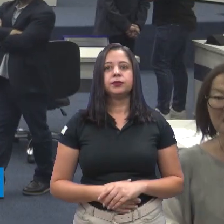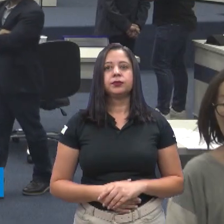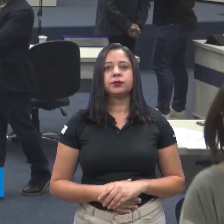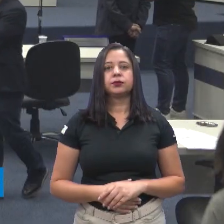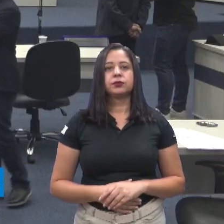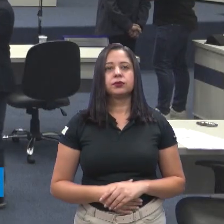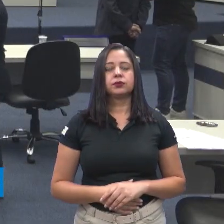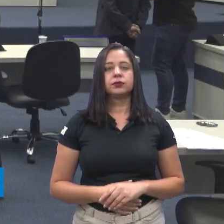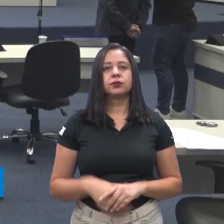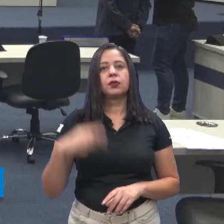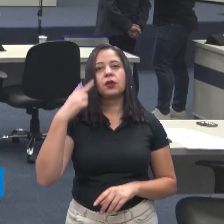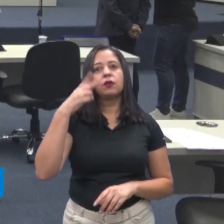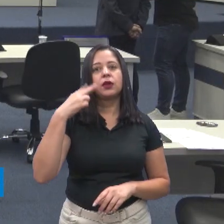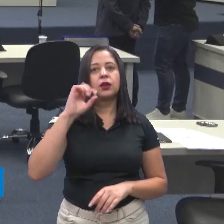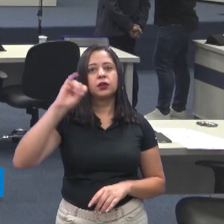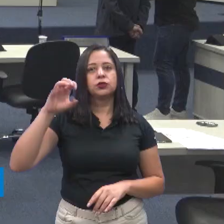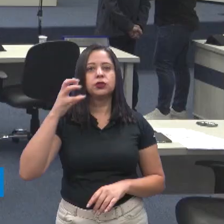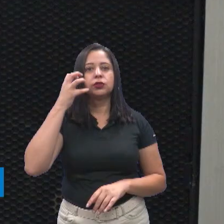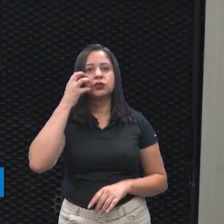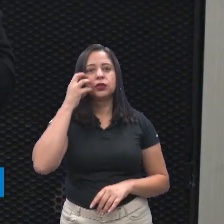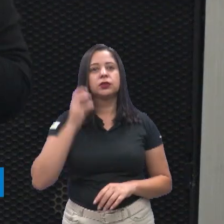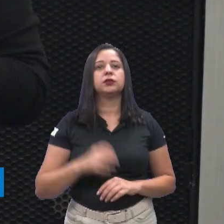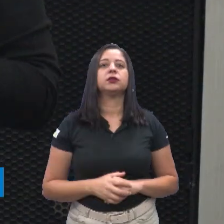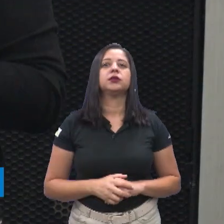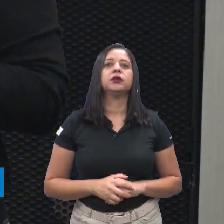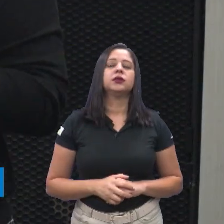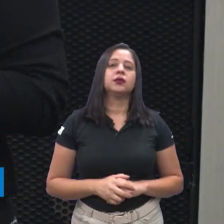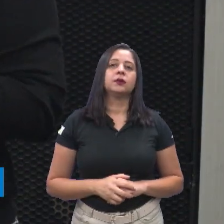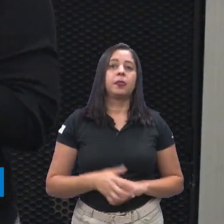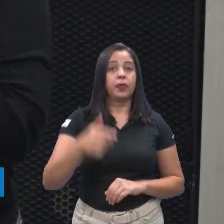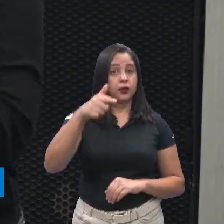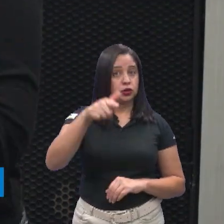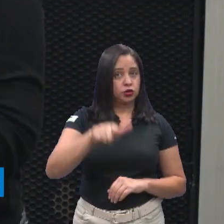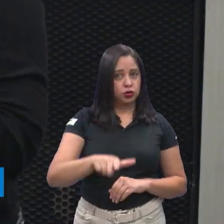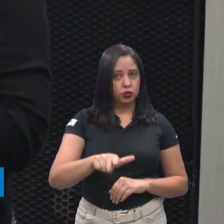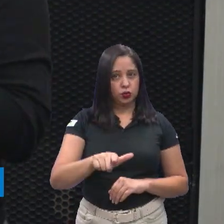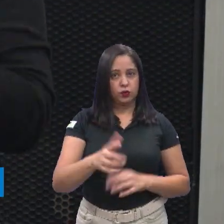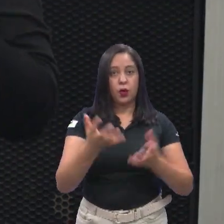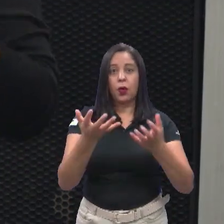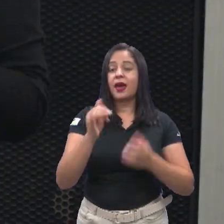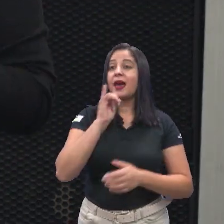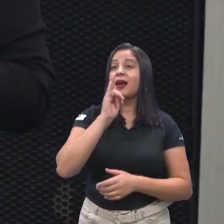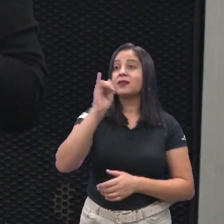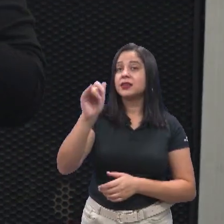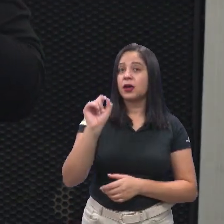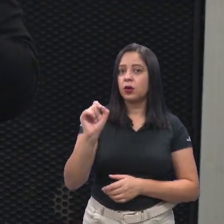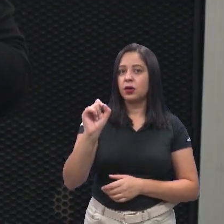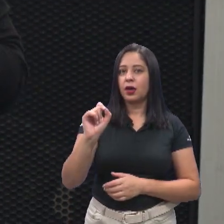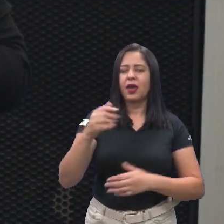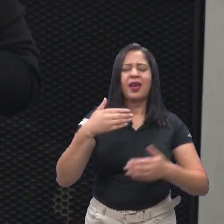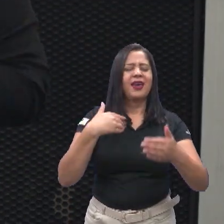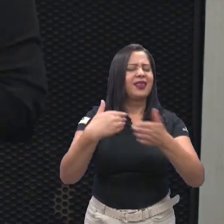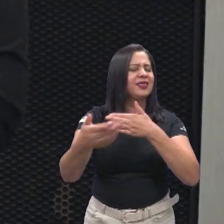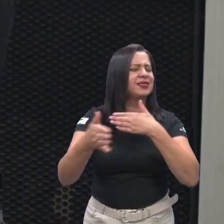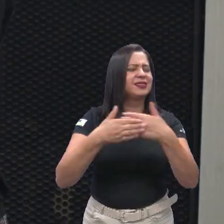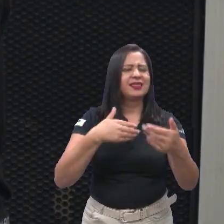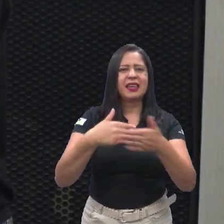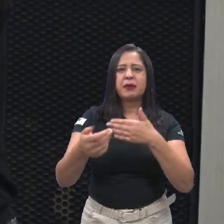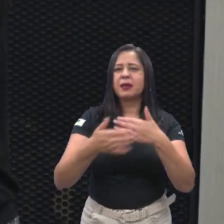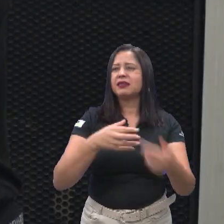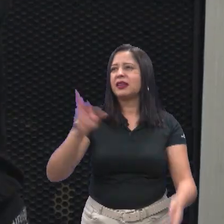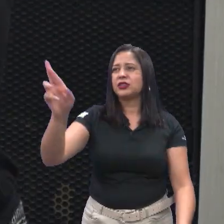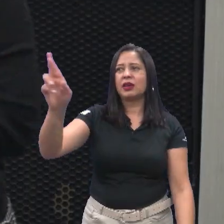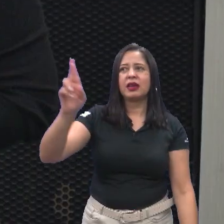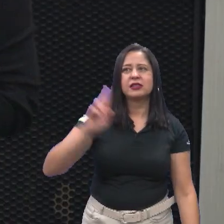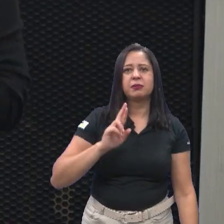ordem, a vereadora Juliana Fraga. Senhor presidente, mais uma vez eu quero falar que, independente de resposta de requerimento, independente de